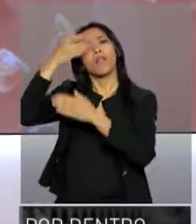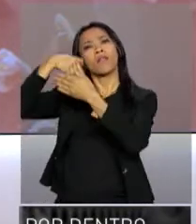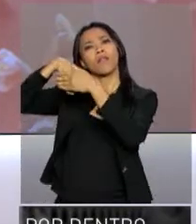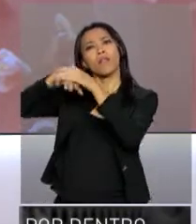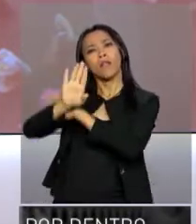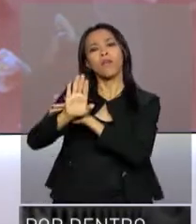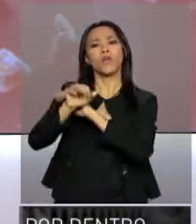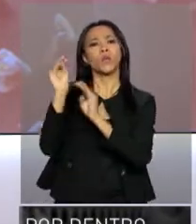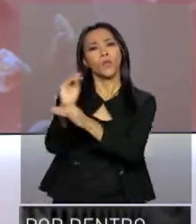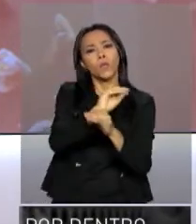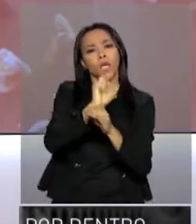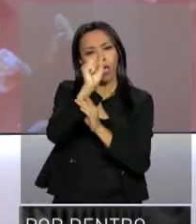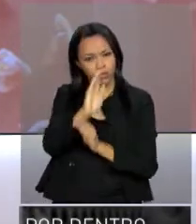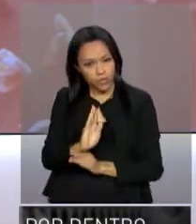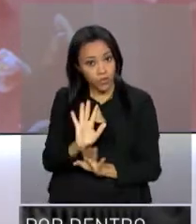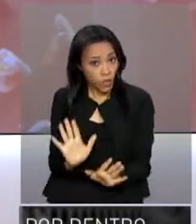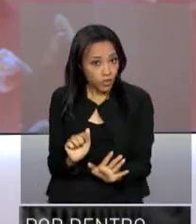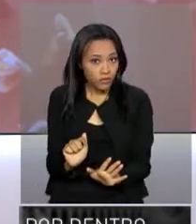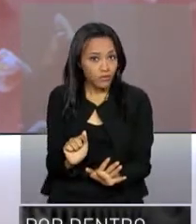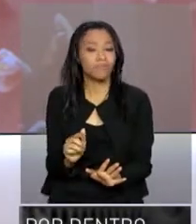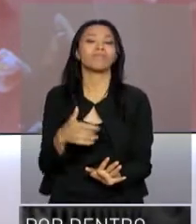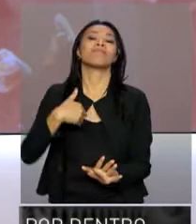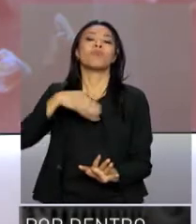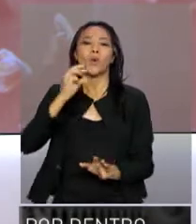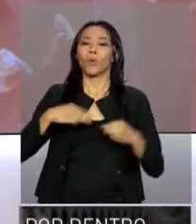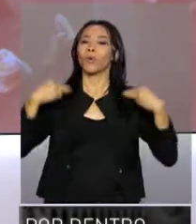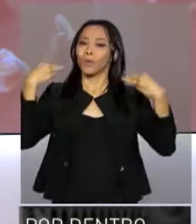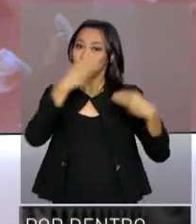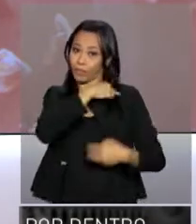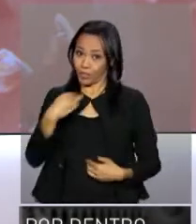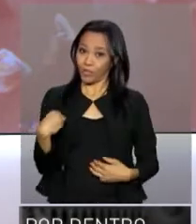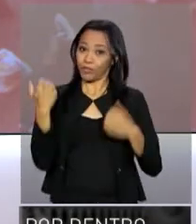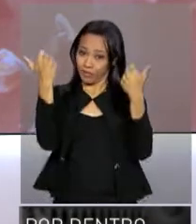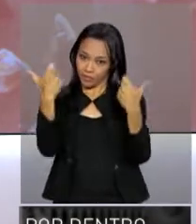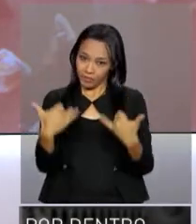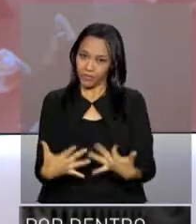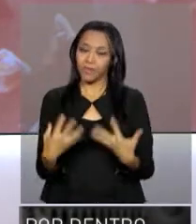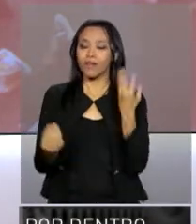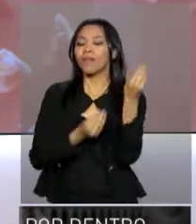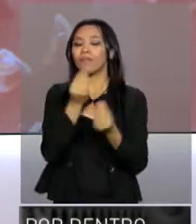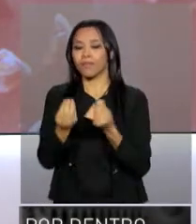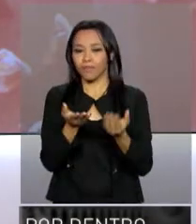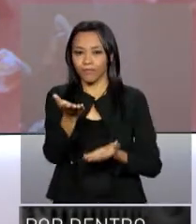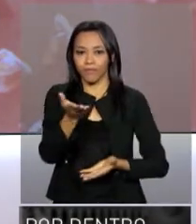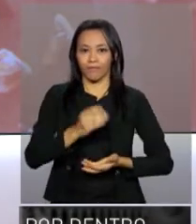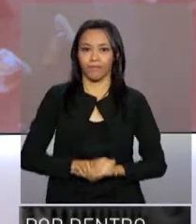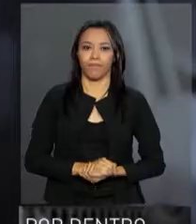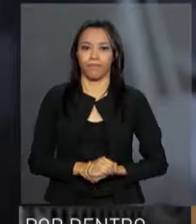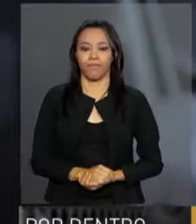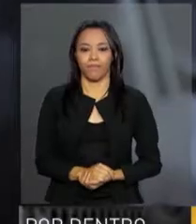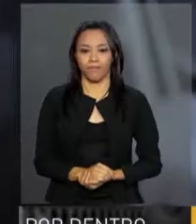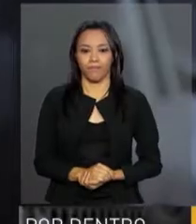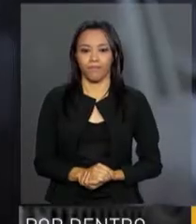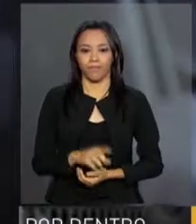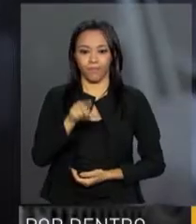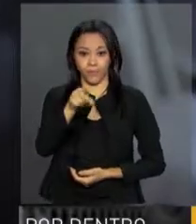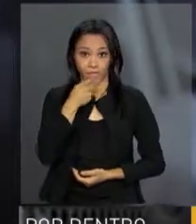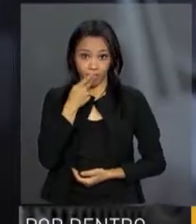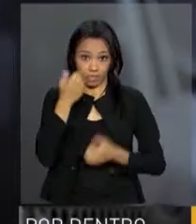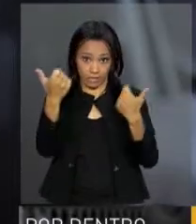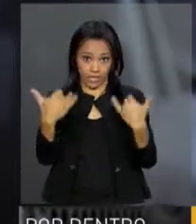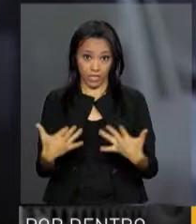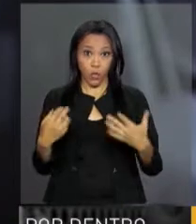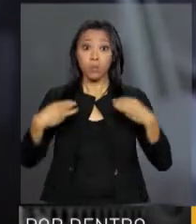e do patrimônio do país? O ministro da Cultura, Roberto Freire, explica agora pra gente. O Ministério da